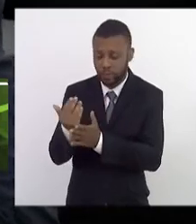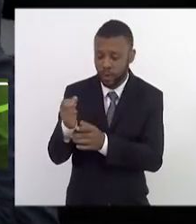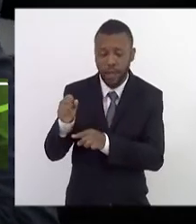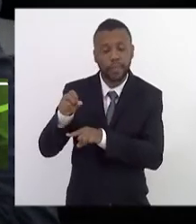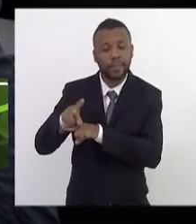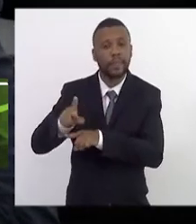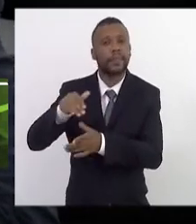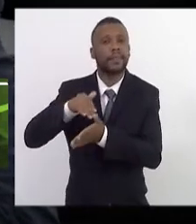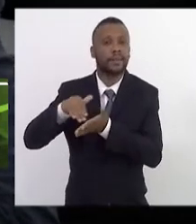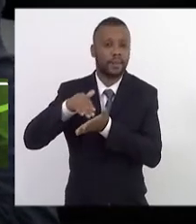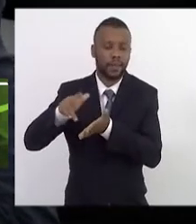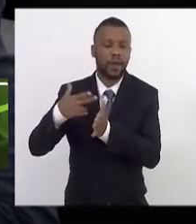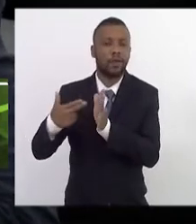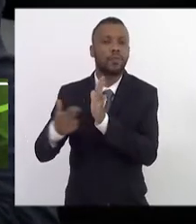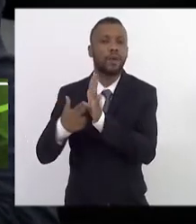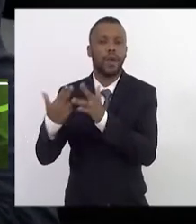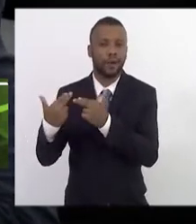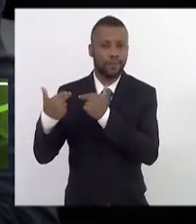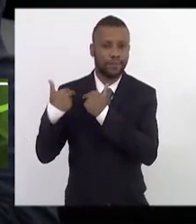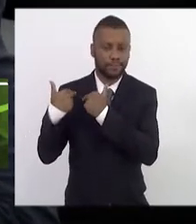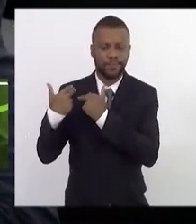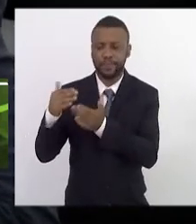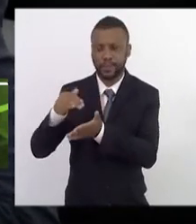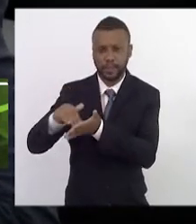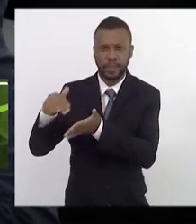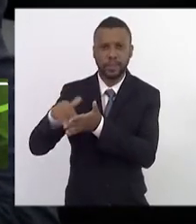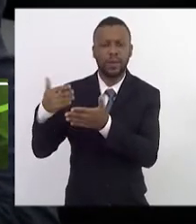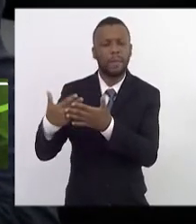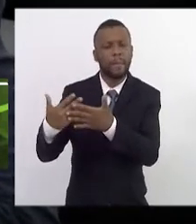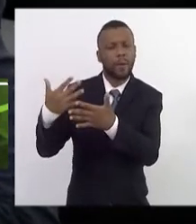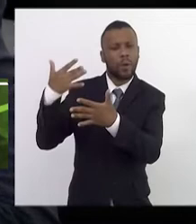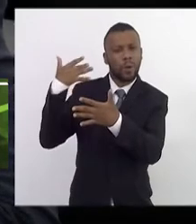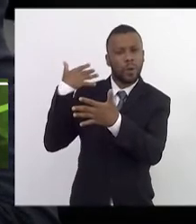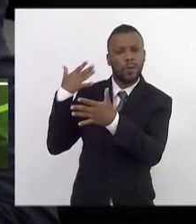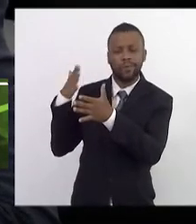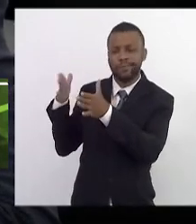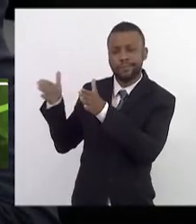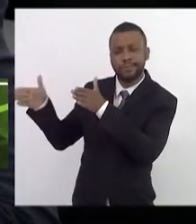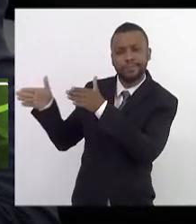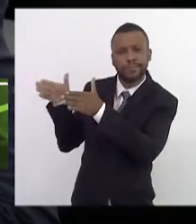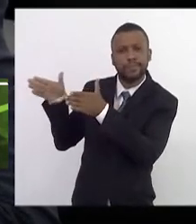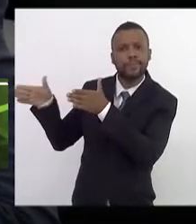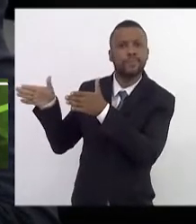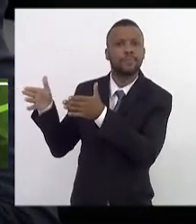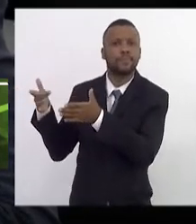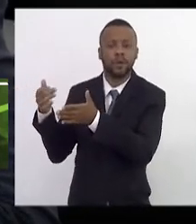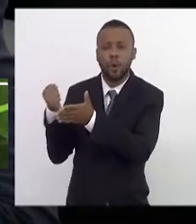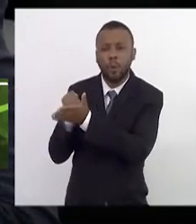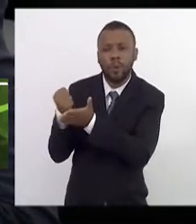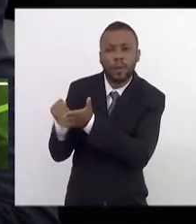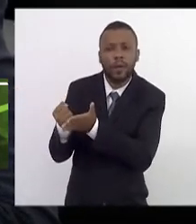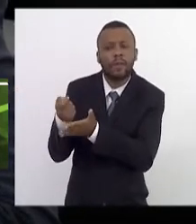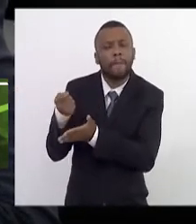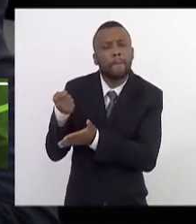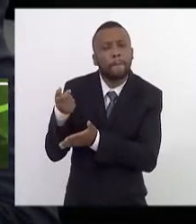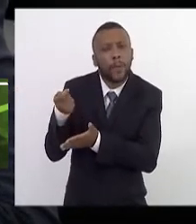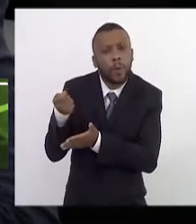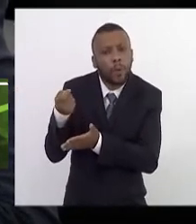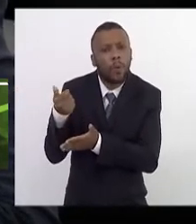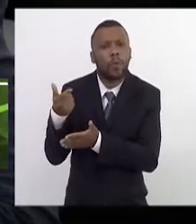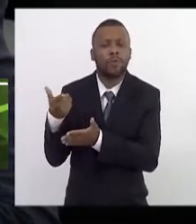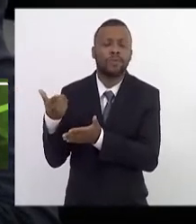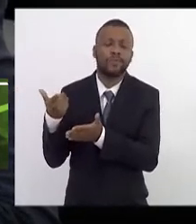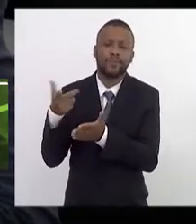secretaria, era uma secretaria que já vinha com pouquíssimos contratos ainda vigentes,